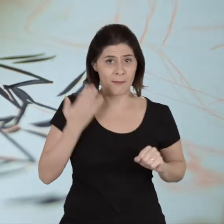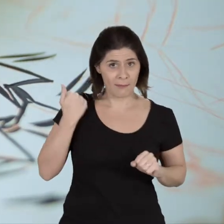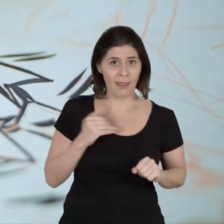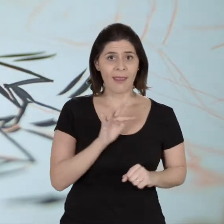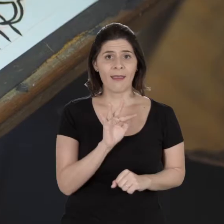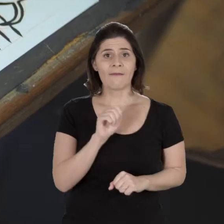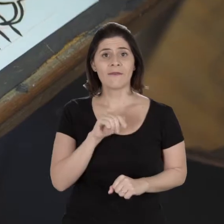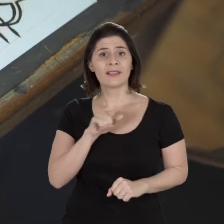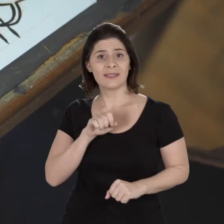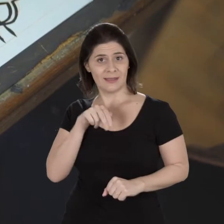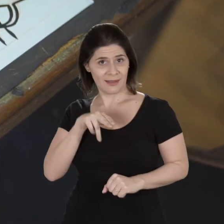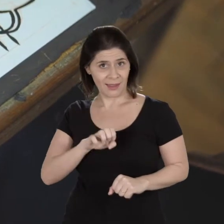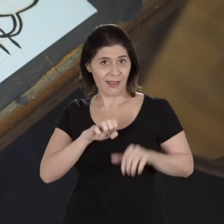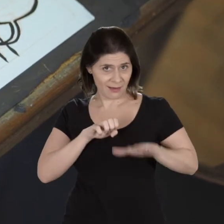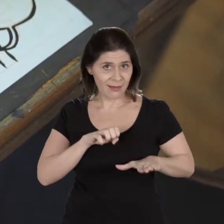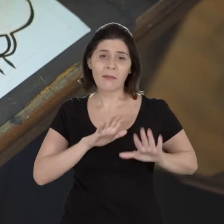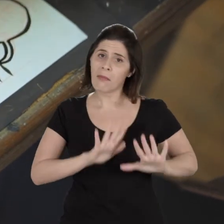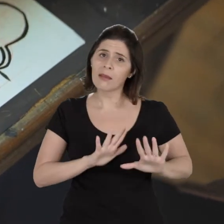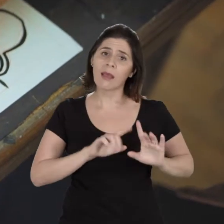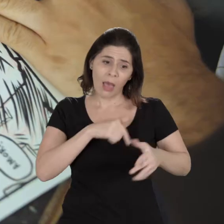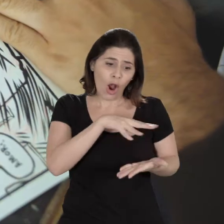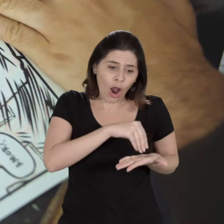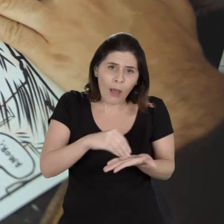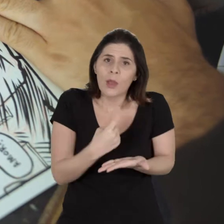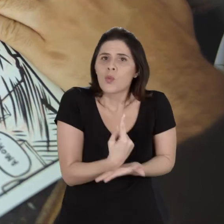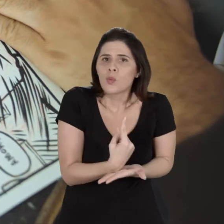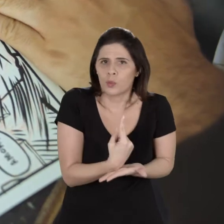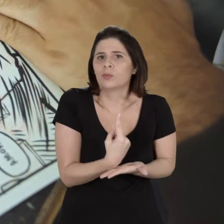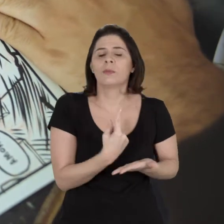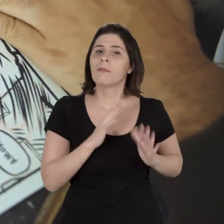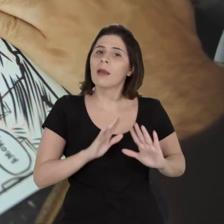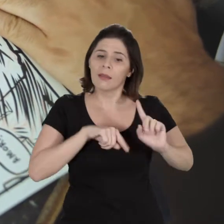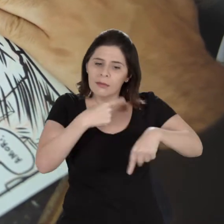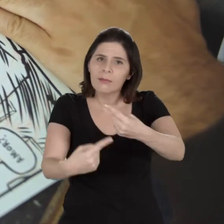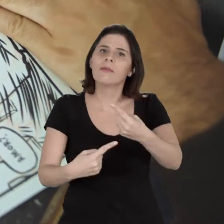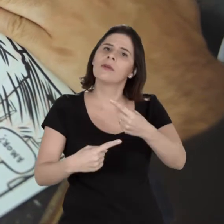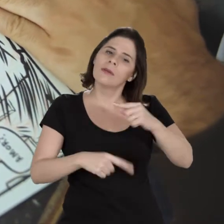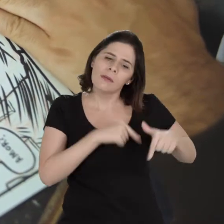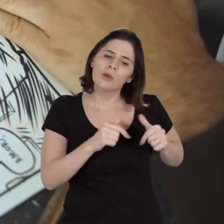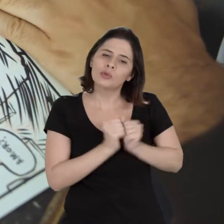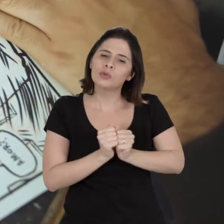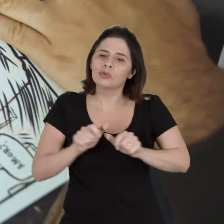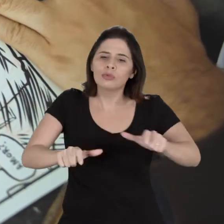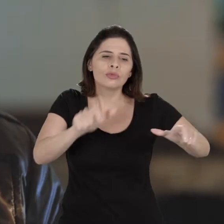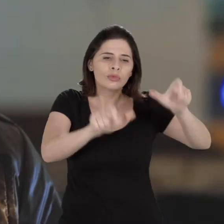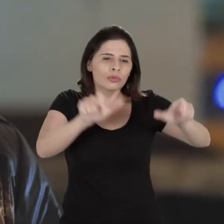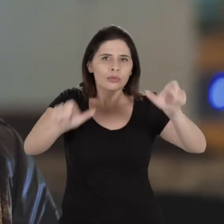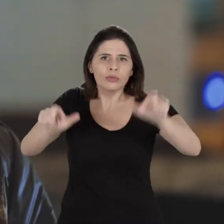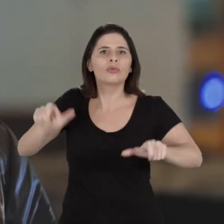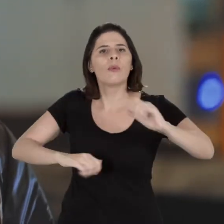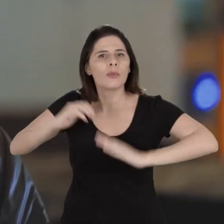fazia uma única cópia de cada um. E mais tarde fui me envolvendo mais com a galera que produzia e tal. E realmente